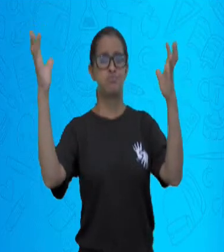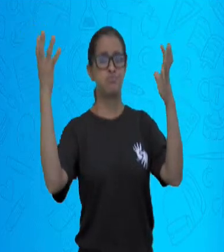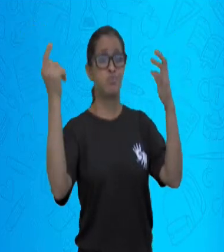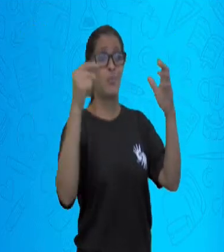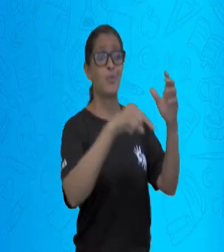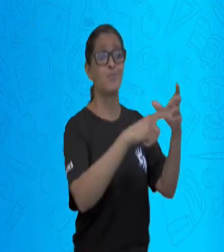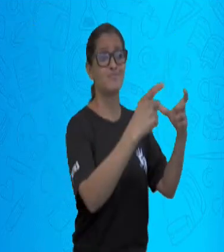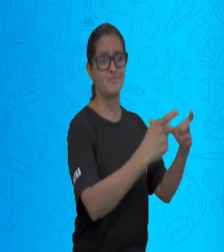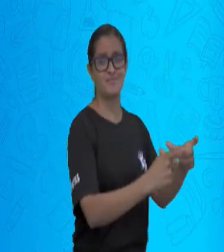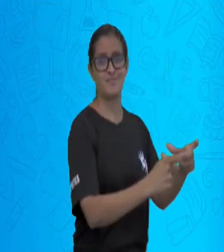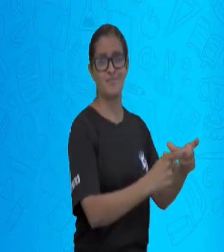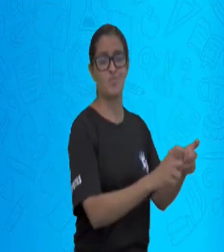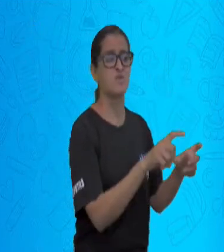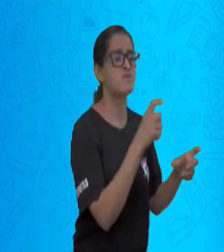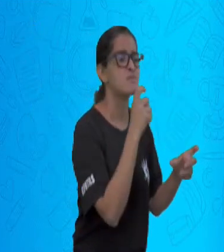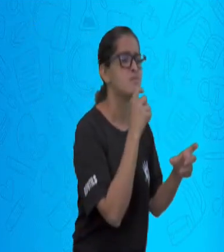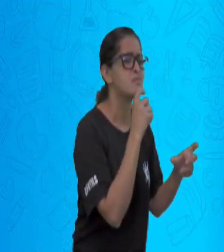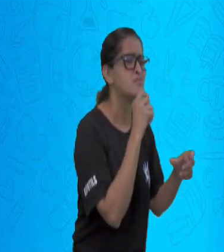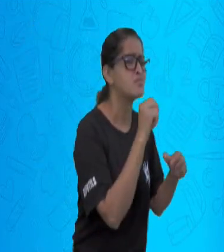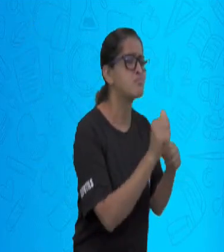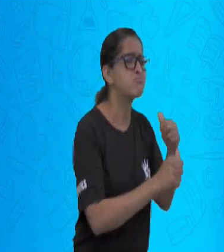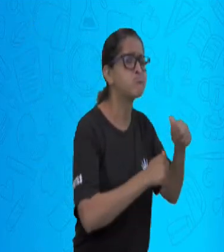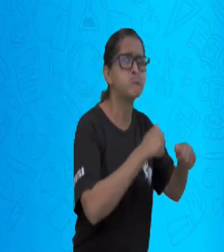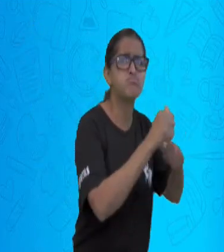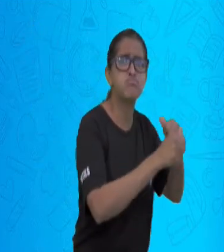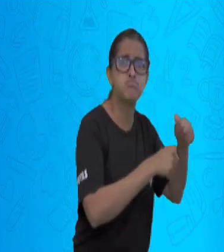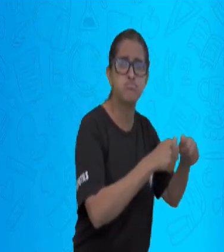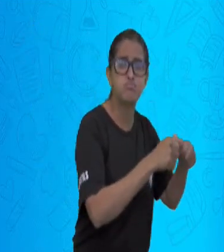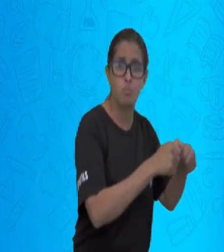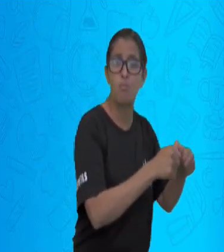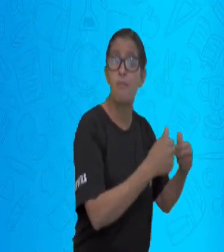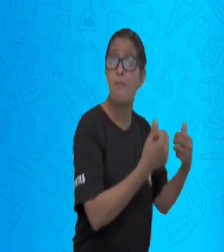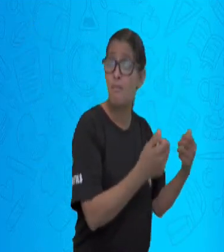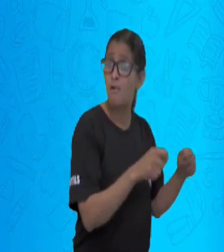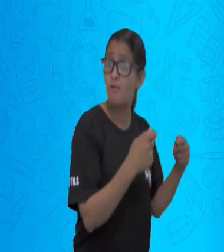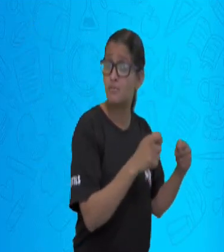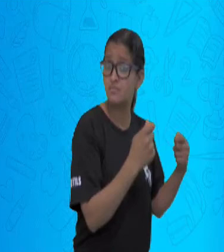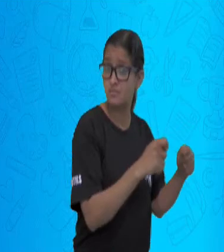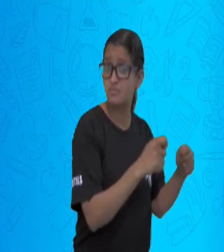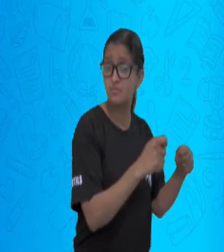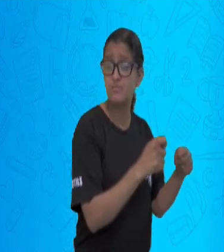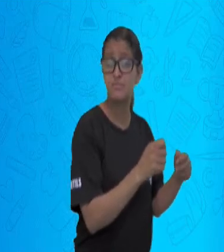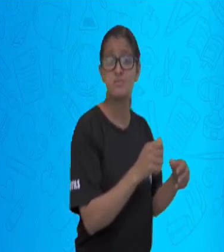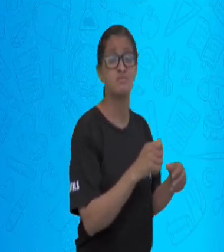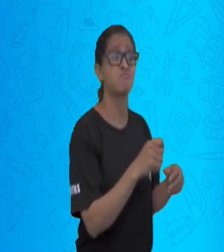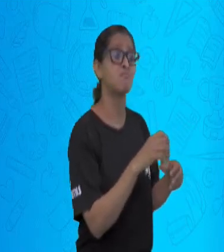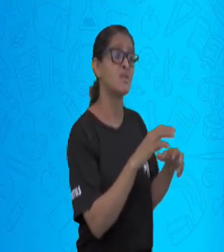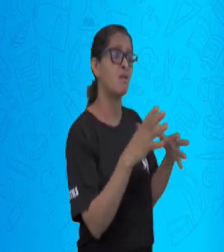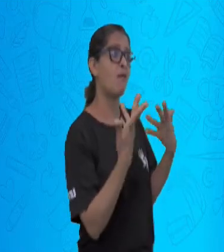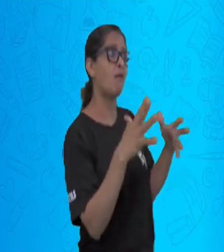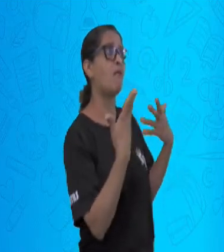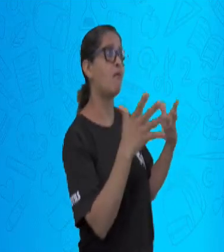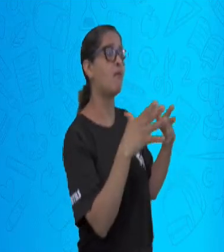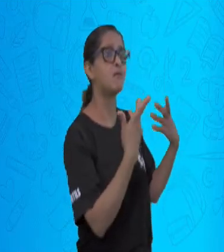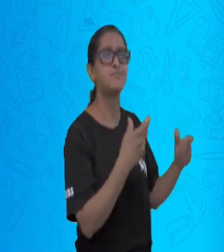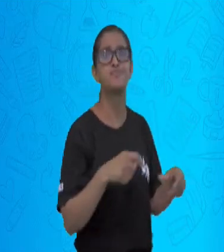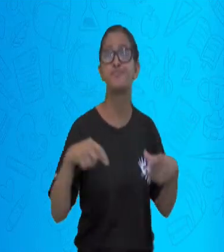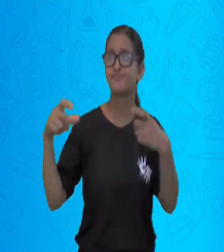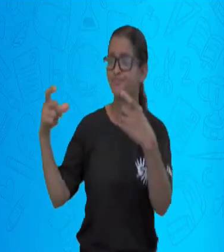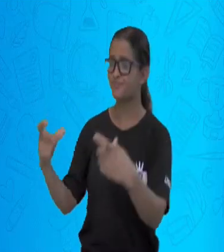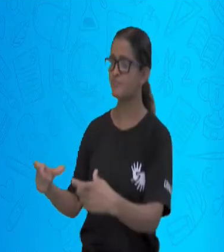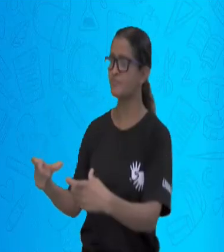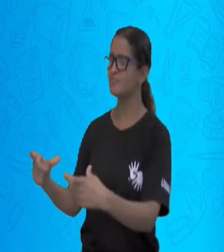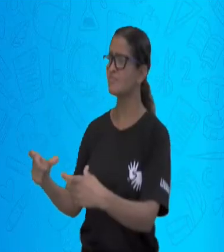espaço geográfico, o meio ambiente é o que sofre mais. Então, hoje, quando nós temos muito calor, muita chuva, né, essas